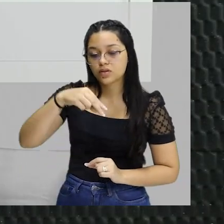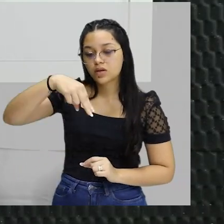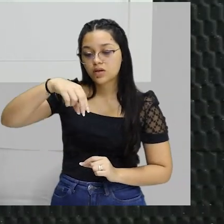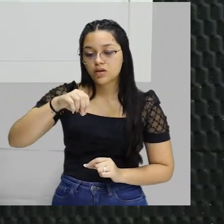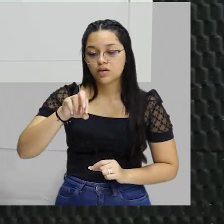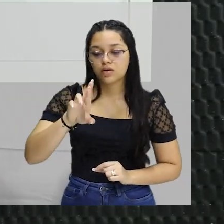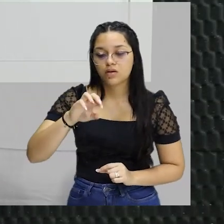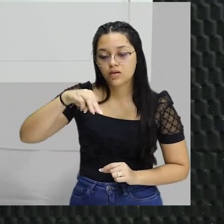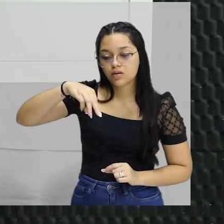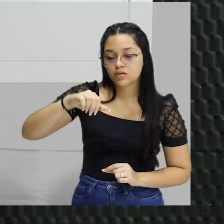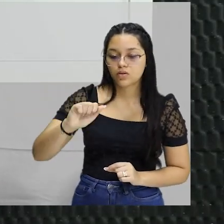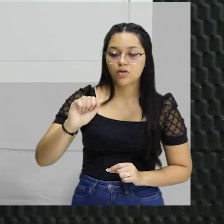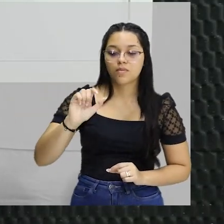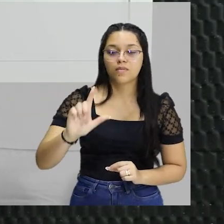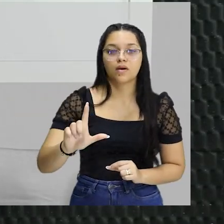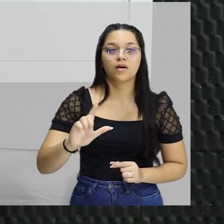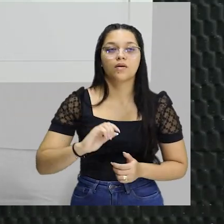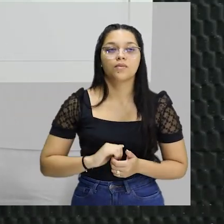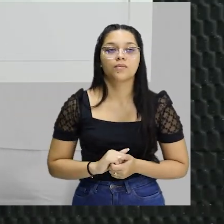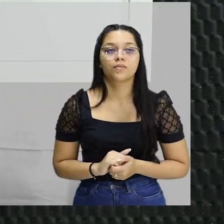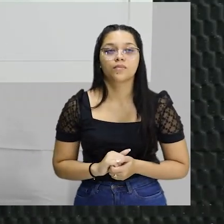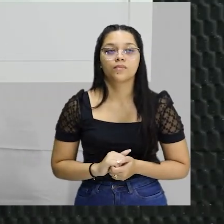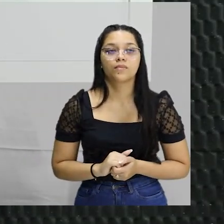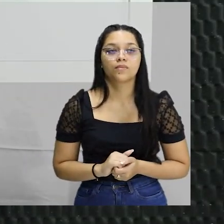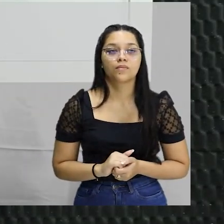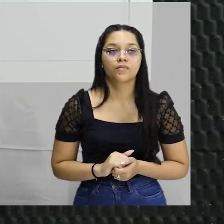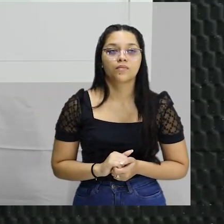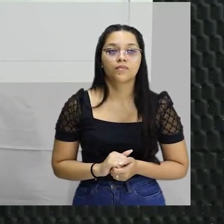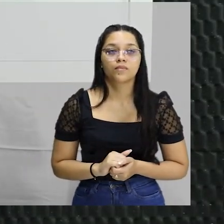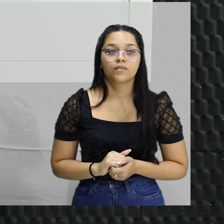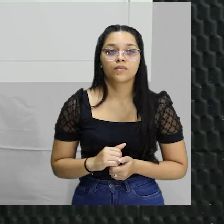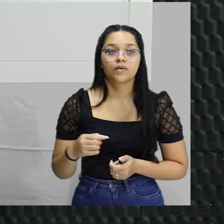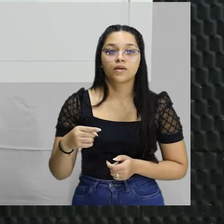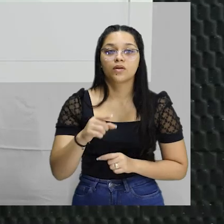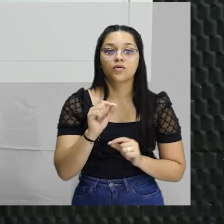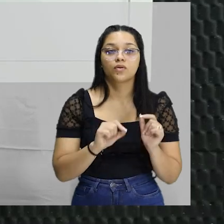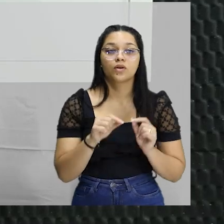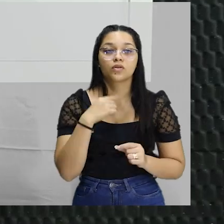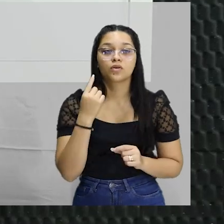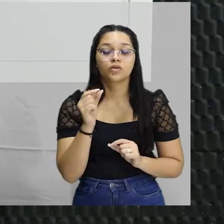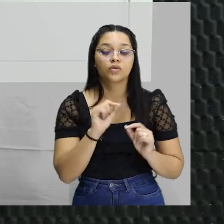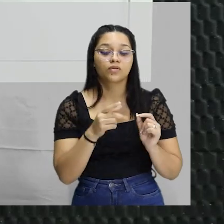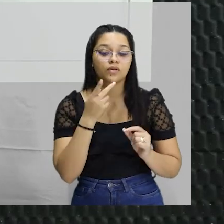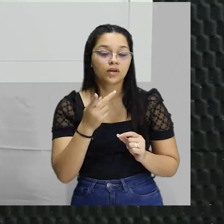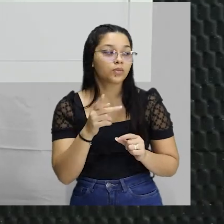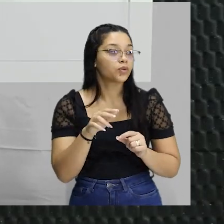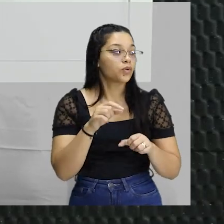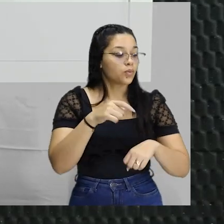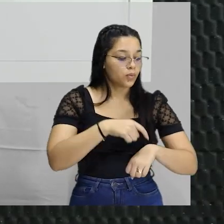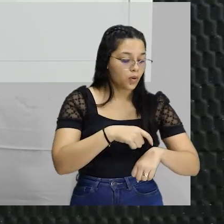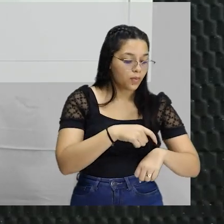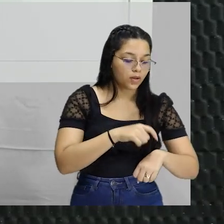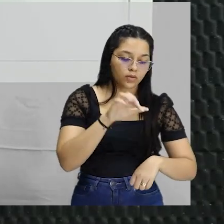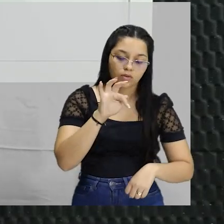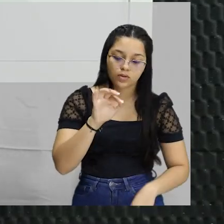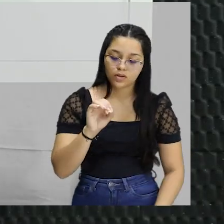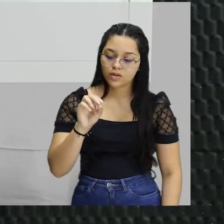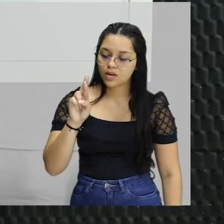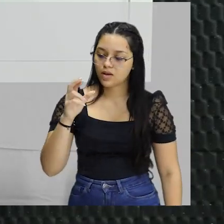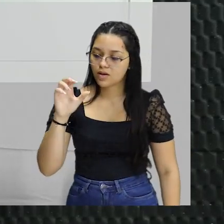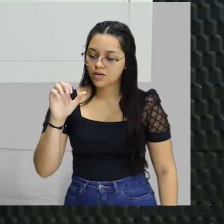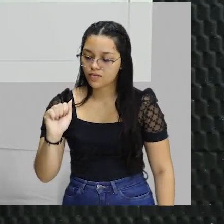normal. Quer dizer, desculpa. Ali na força normal. Esse é aquilo que nós chamamos de momento de uma força,